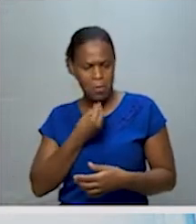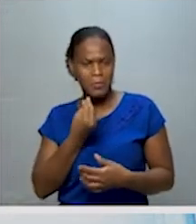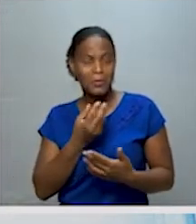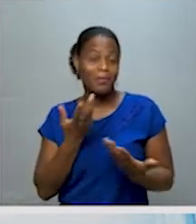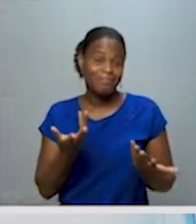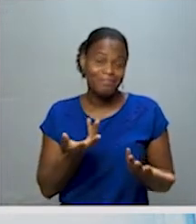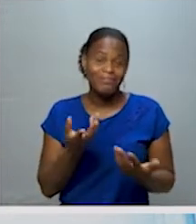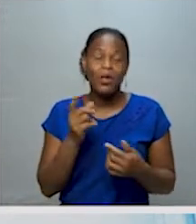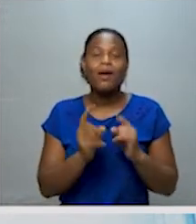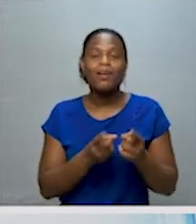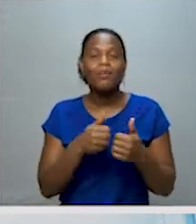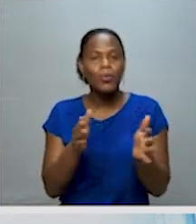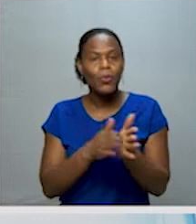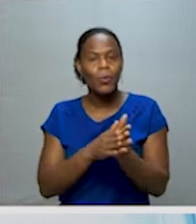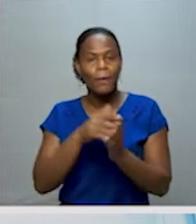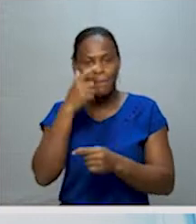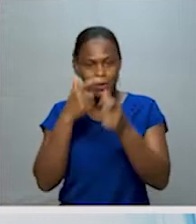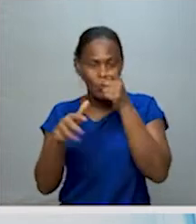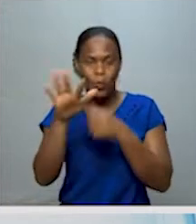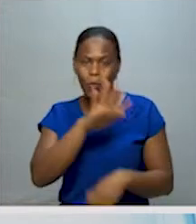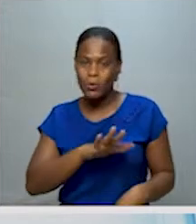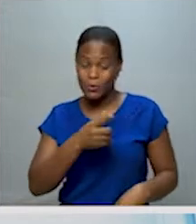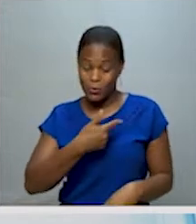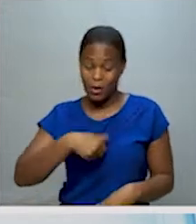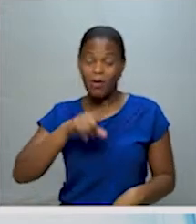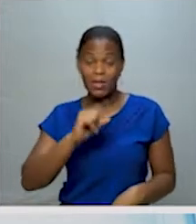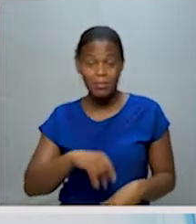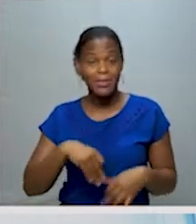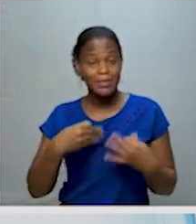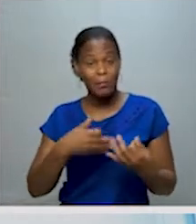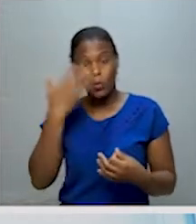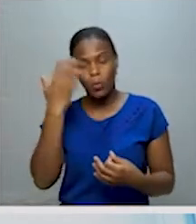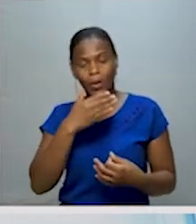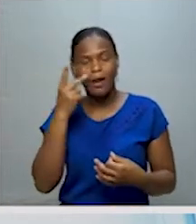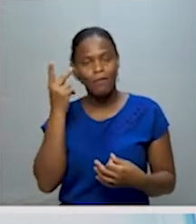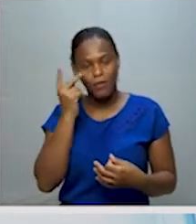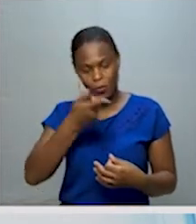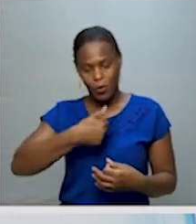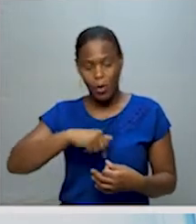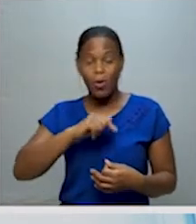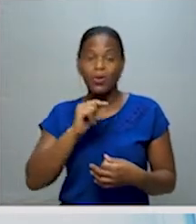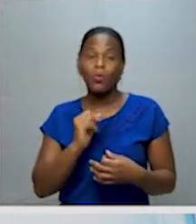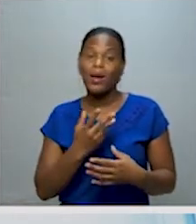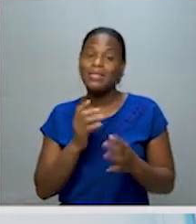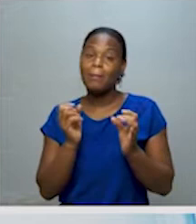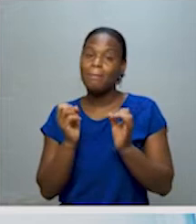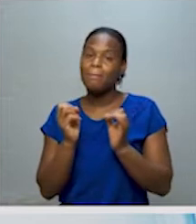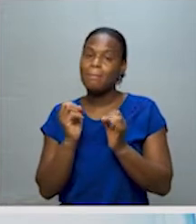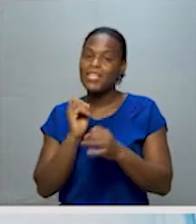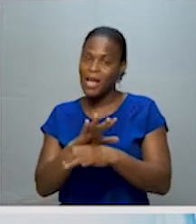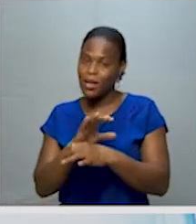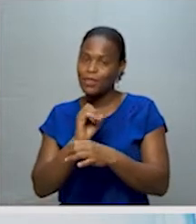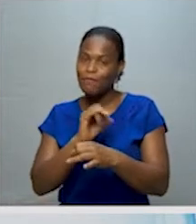voga, em que todo mundo utiliza. Nós também utilizamos isso todos os dias da nossa vida, quando enviamos uma pequena mensagem às